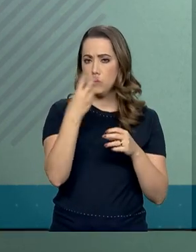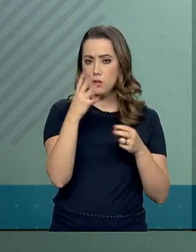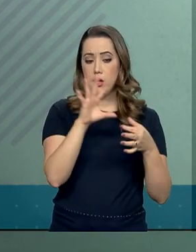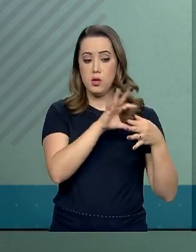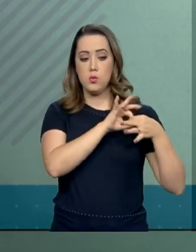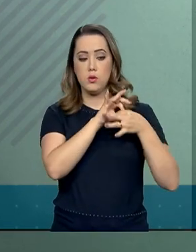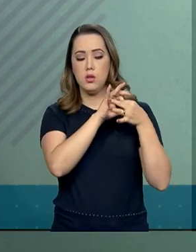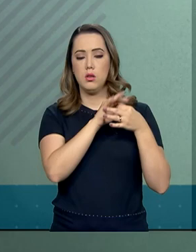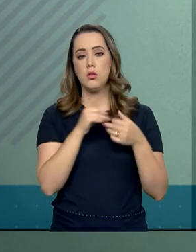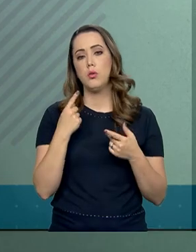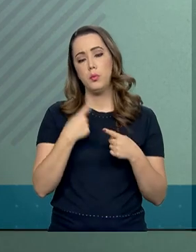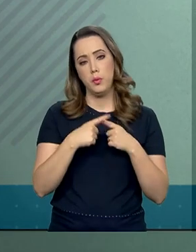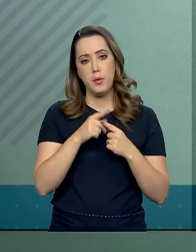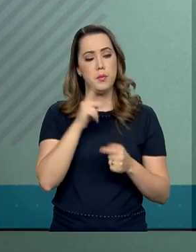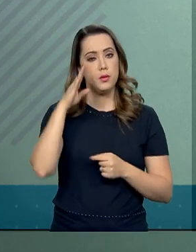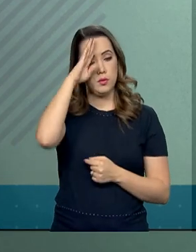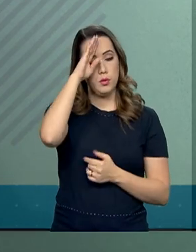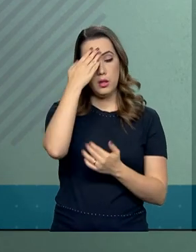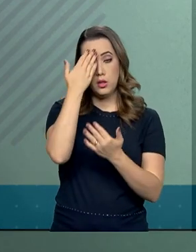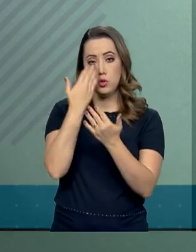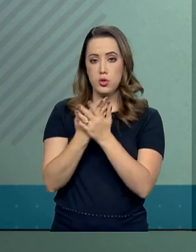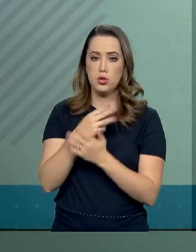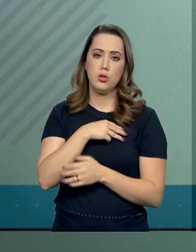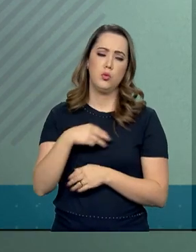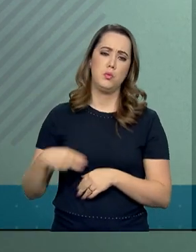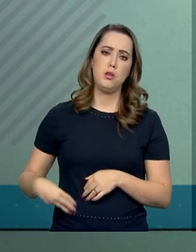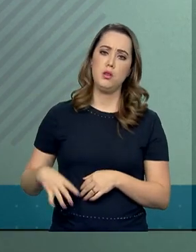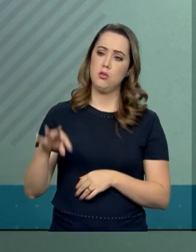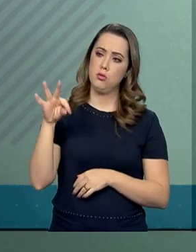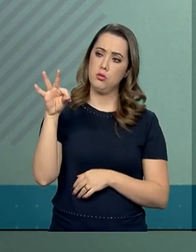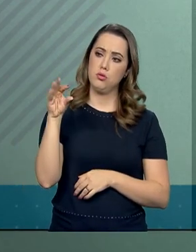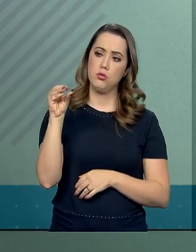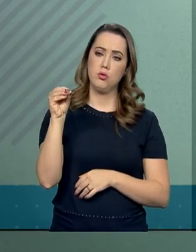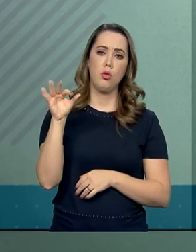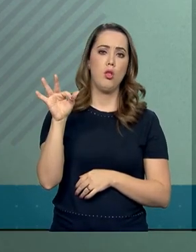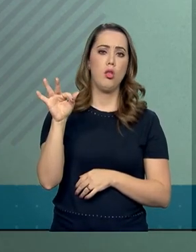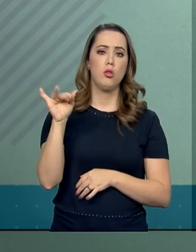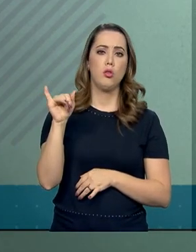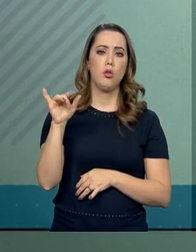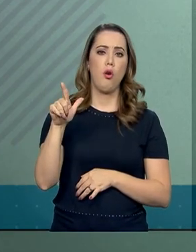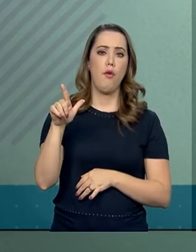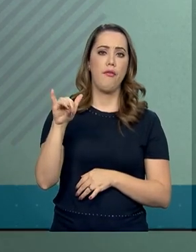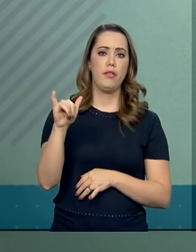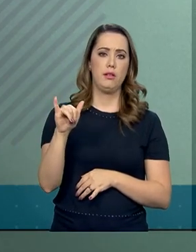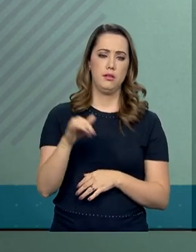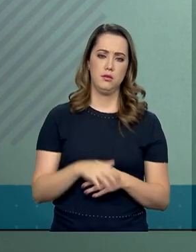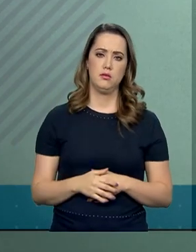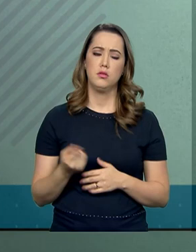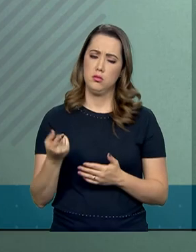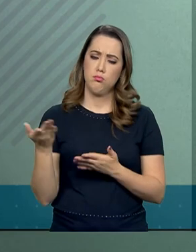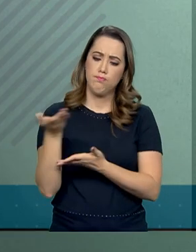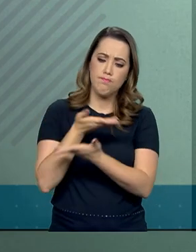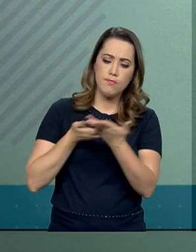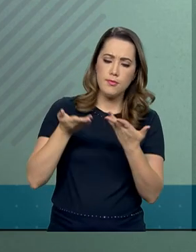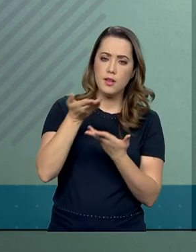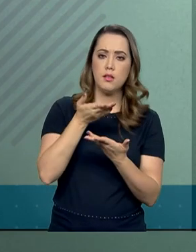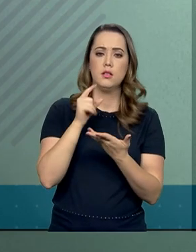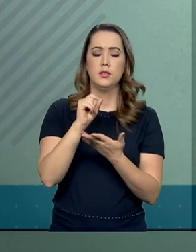presidente tem uma confiança grande nicho fome e estabelece por meio dessa confiança um relacionamento extremamente